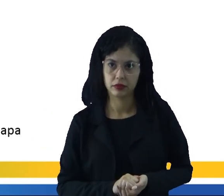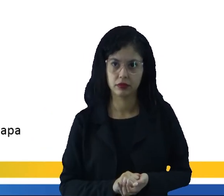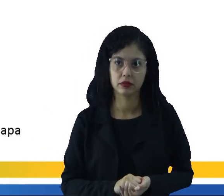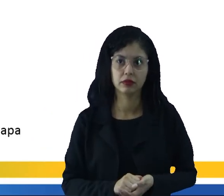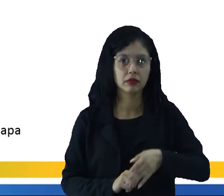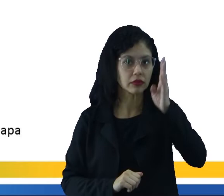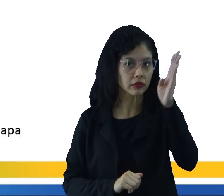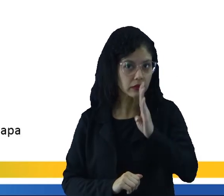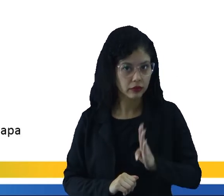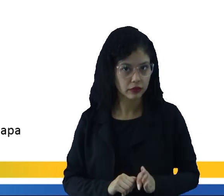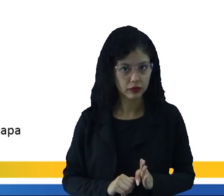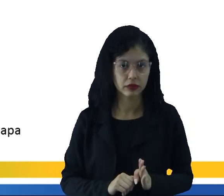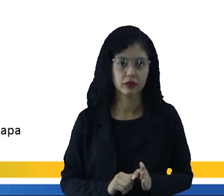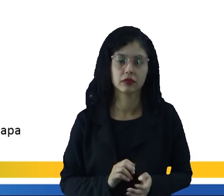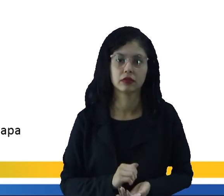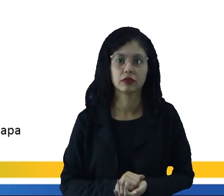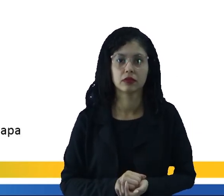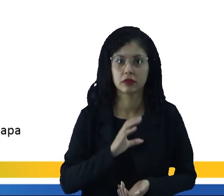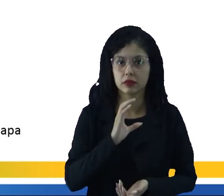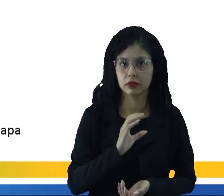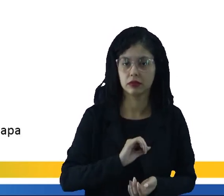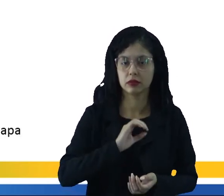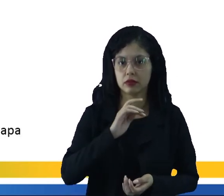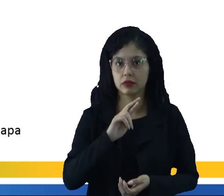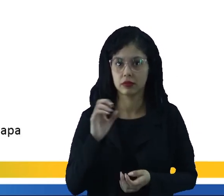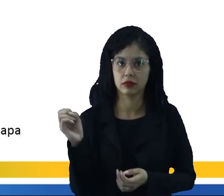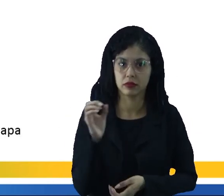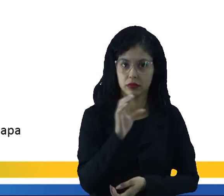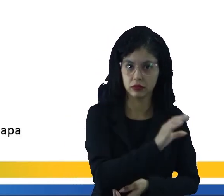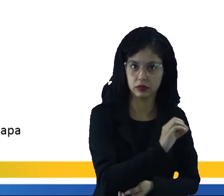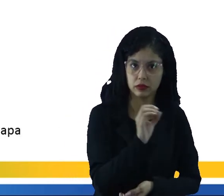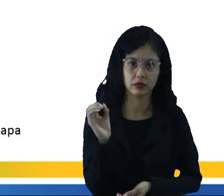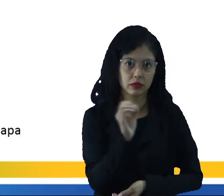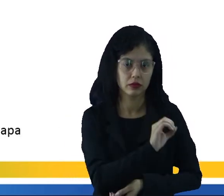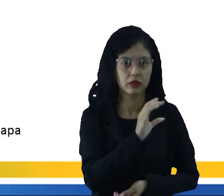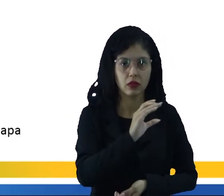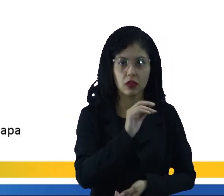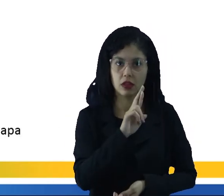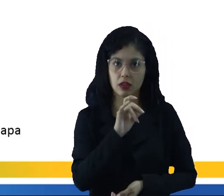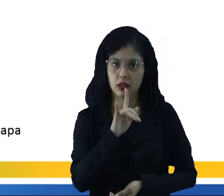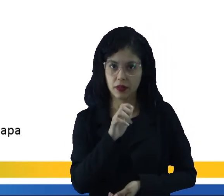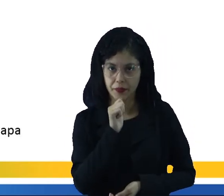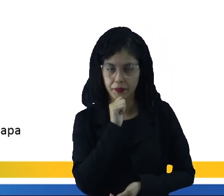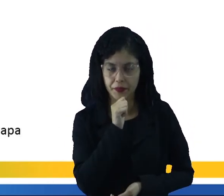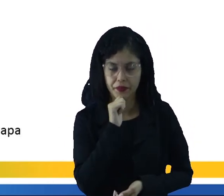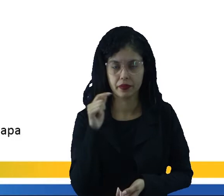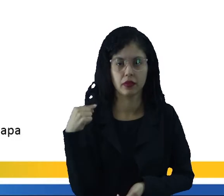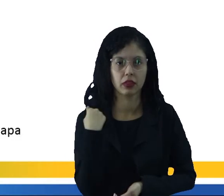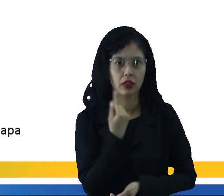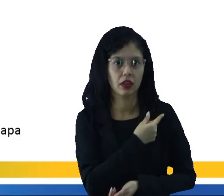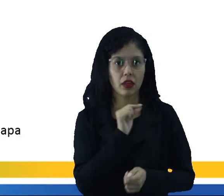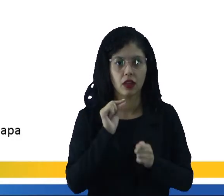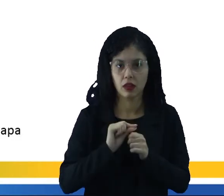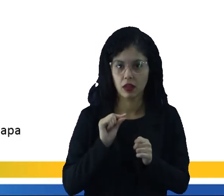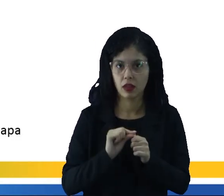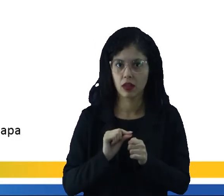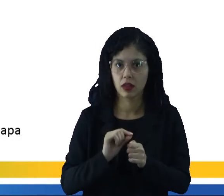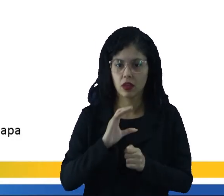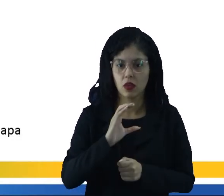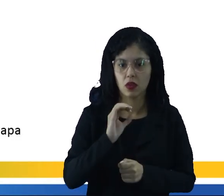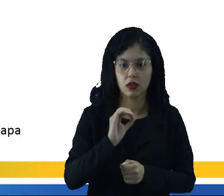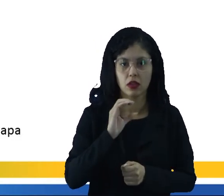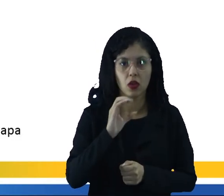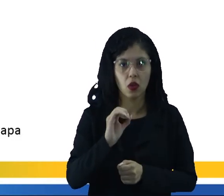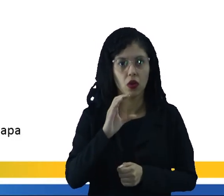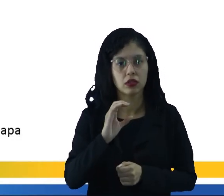aqui no Brasil, que é a parte oeste, você também pode dizer ocidental. Ou seja, nós fazemos parte do